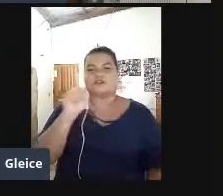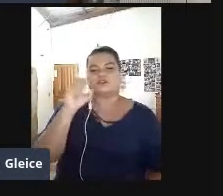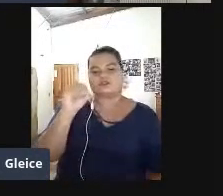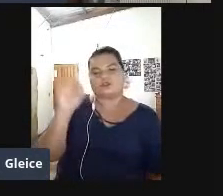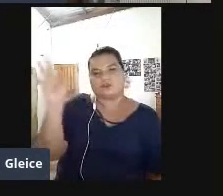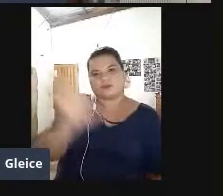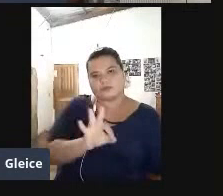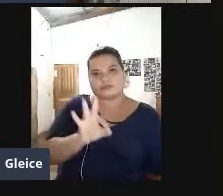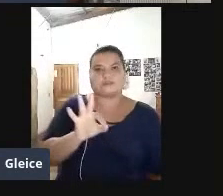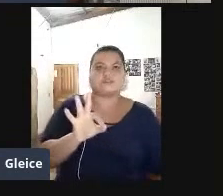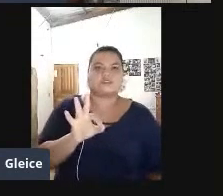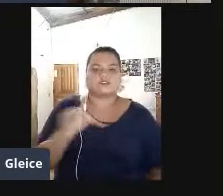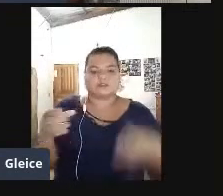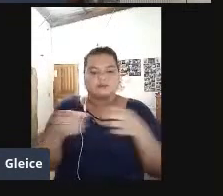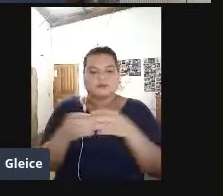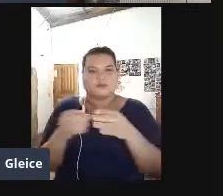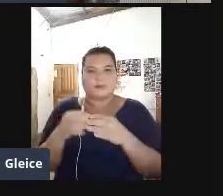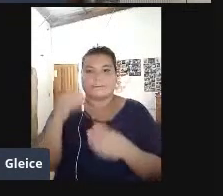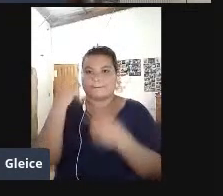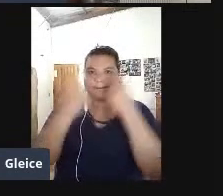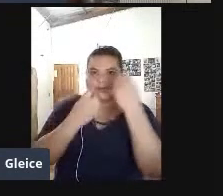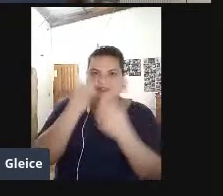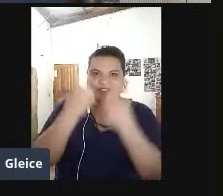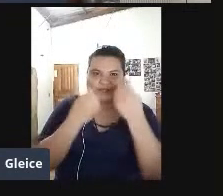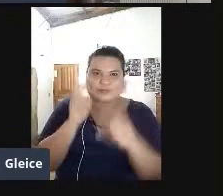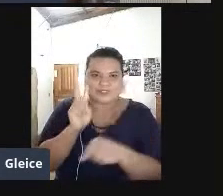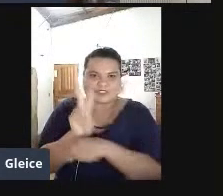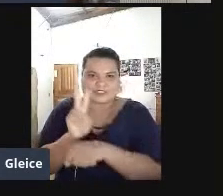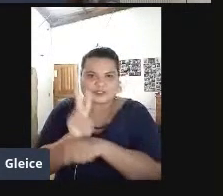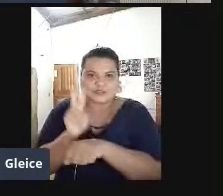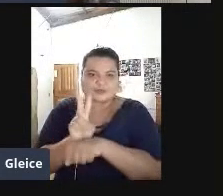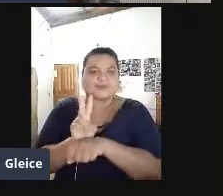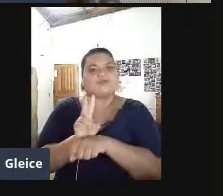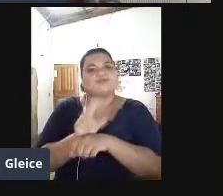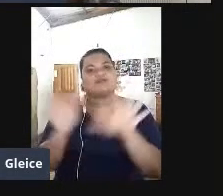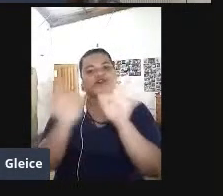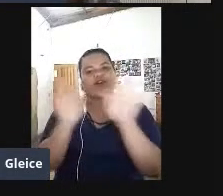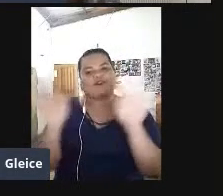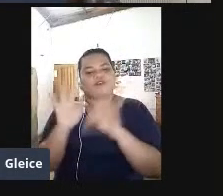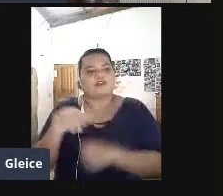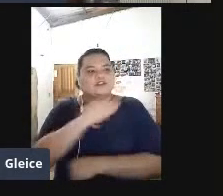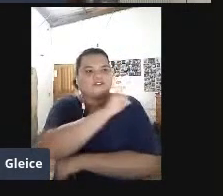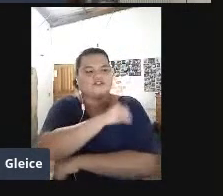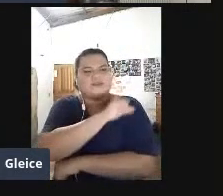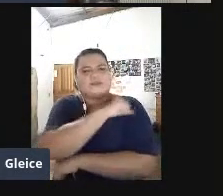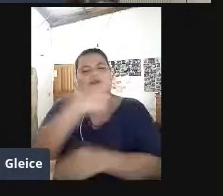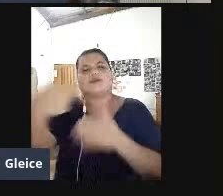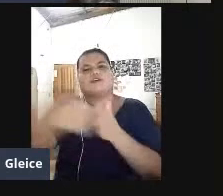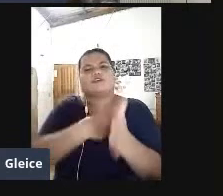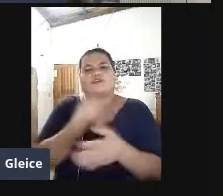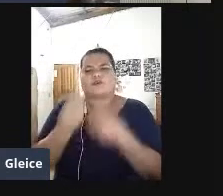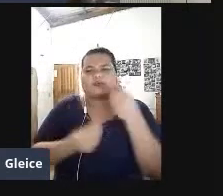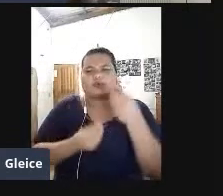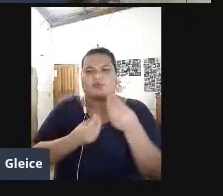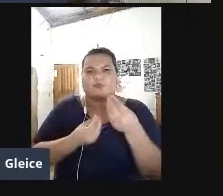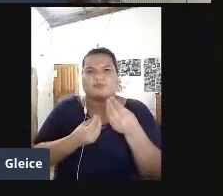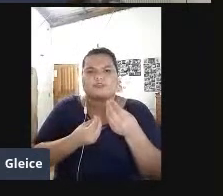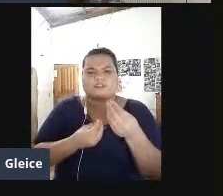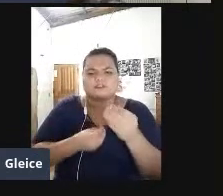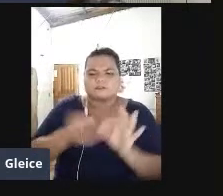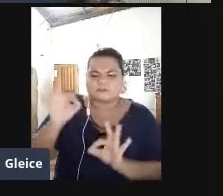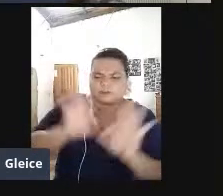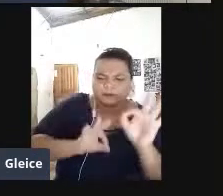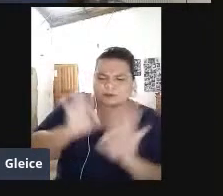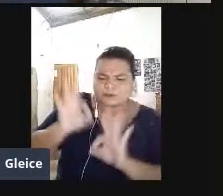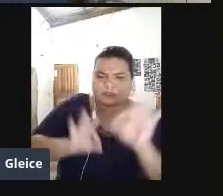equipe que é muito preocupada. Uma vez eu ouvi a frase de uma enfermeira perguntando para mim como que nós poderíamos fazer os ajustes da dieta de um paciente que estava com lesão